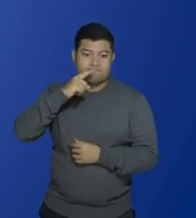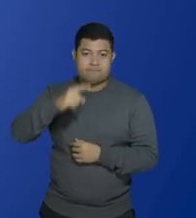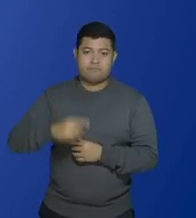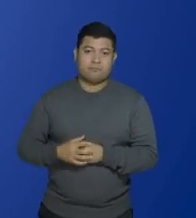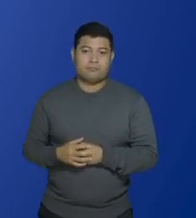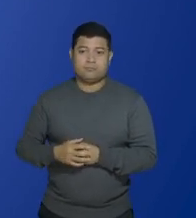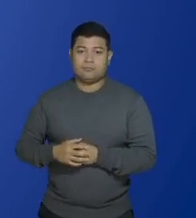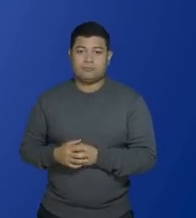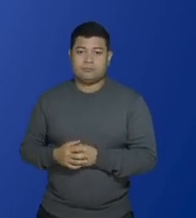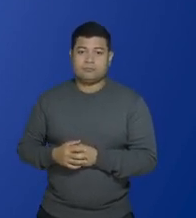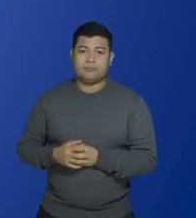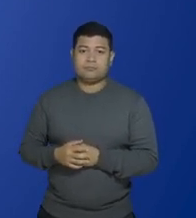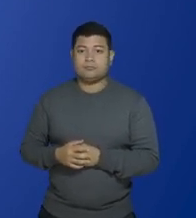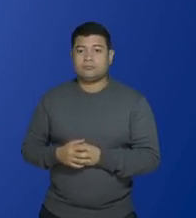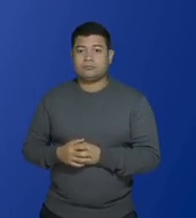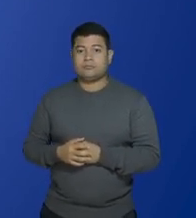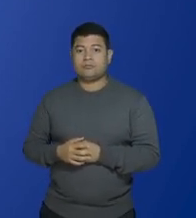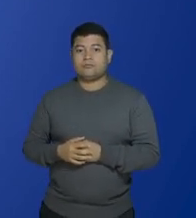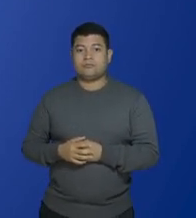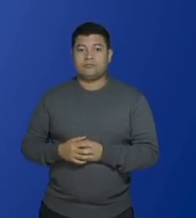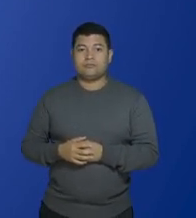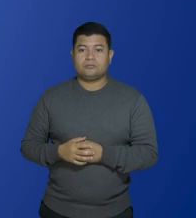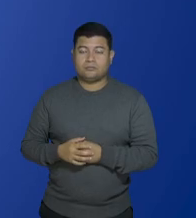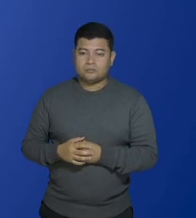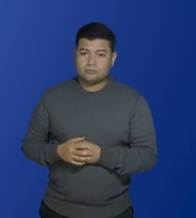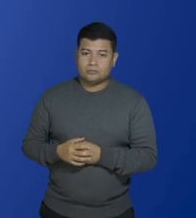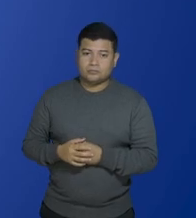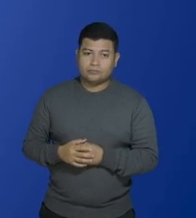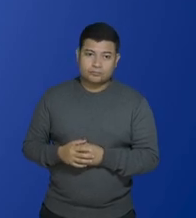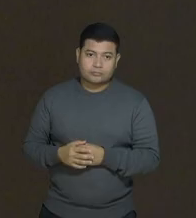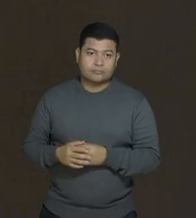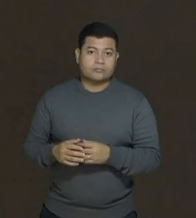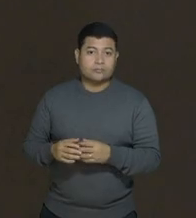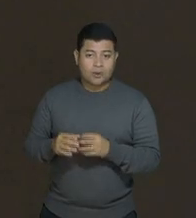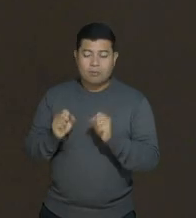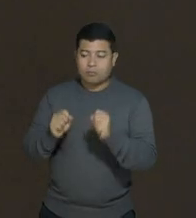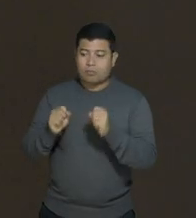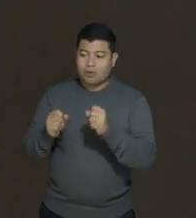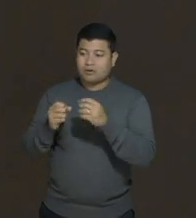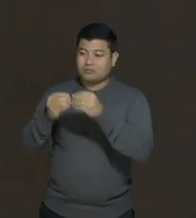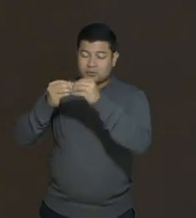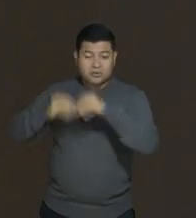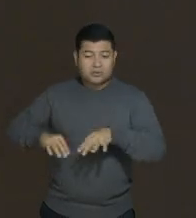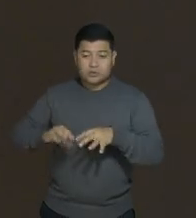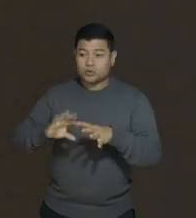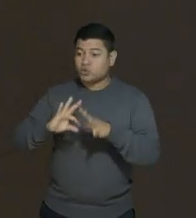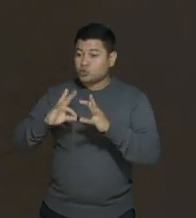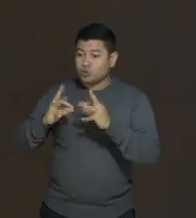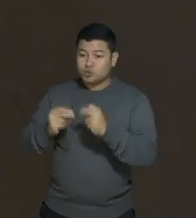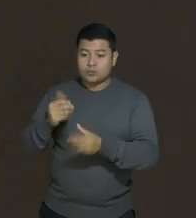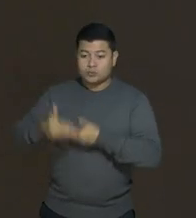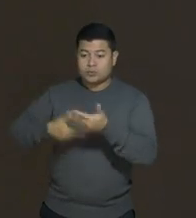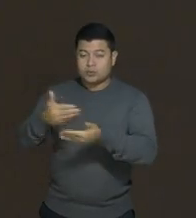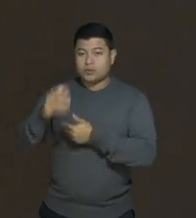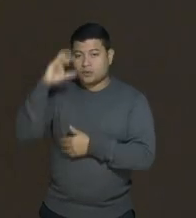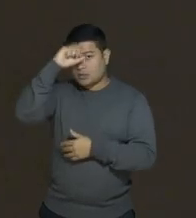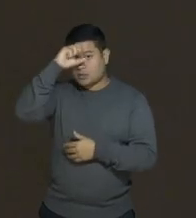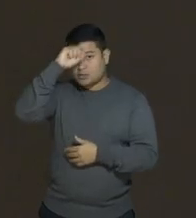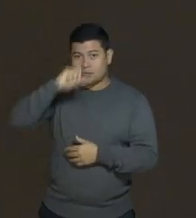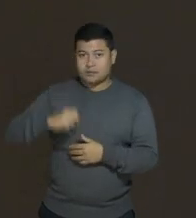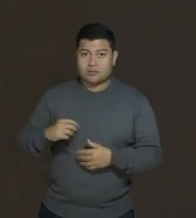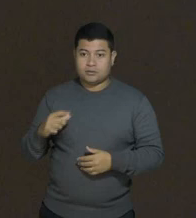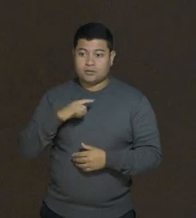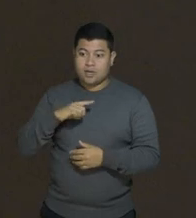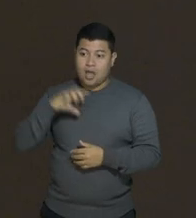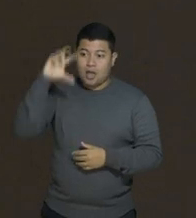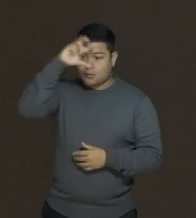Os opositores, comportamento que costuma prejudicar intensamente esse processo de aprendizagem. Então, a aprendizagem é tem várias coisas